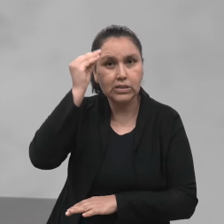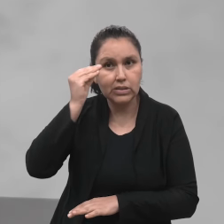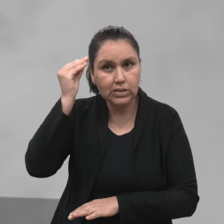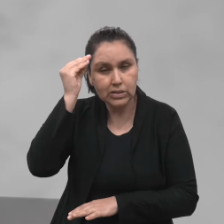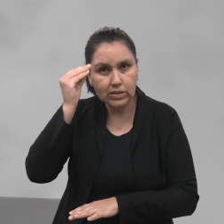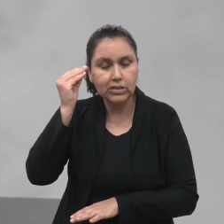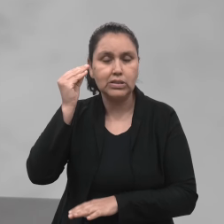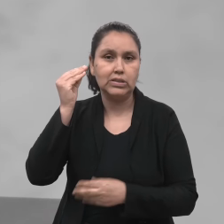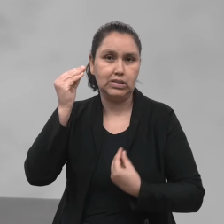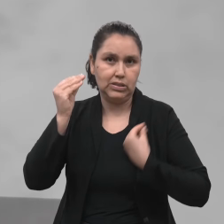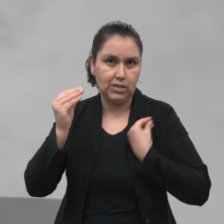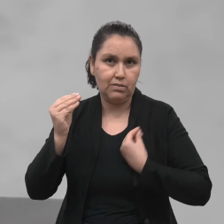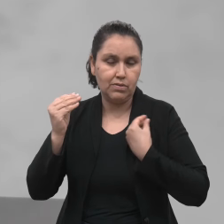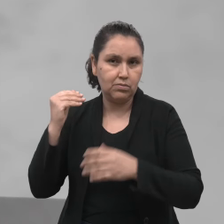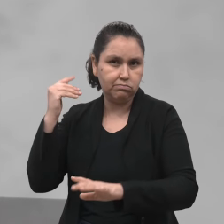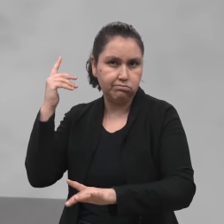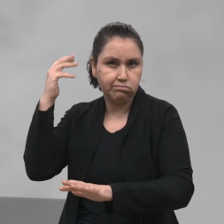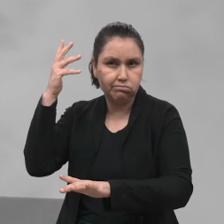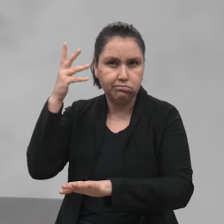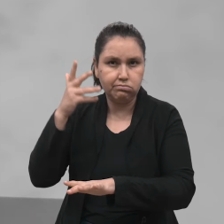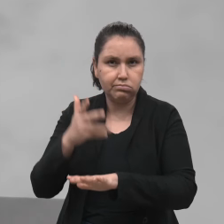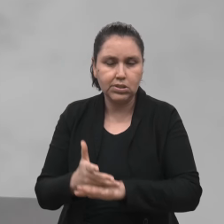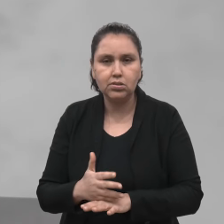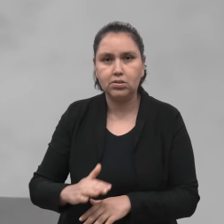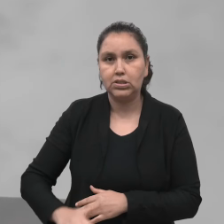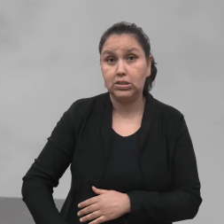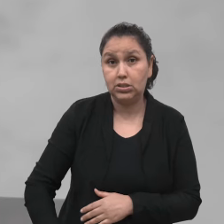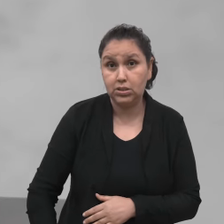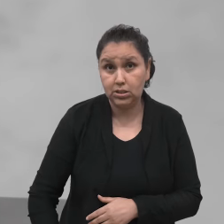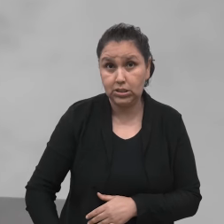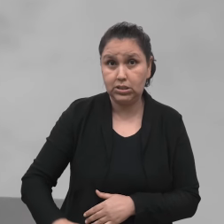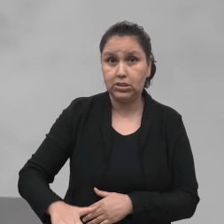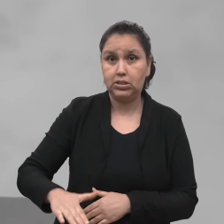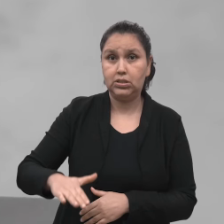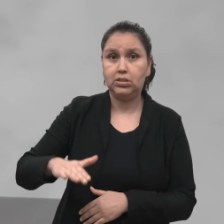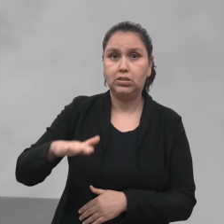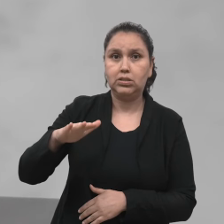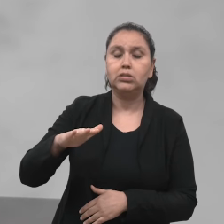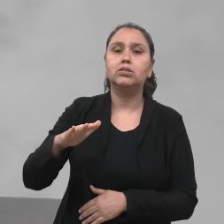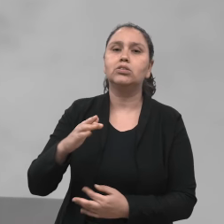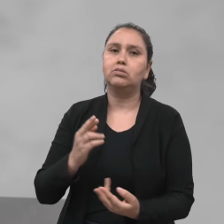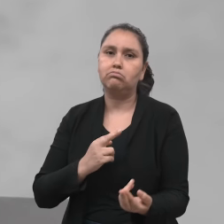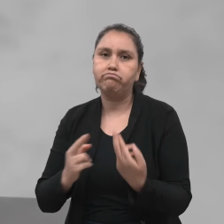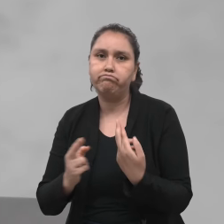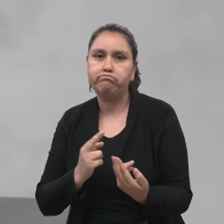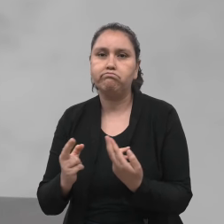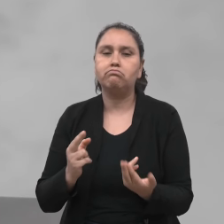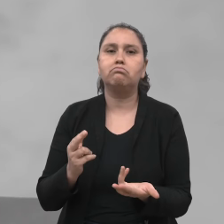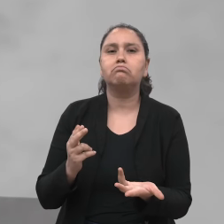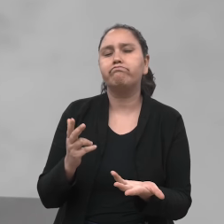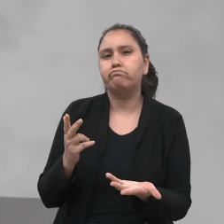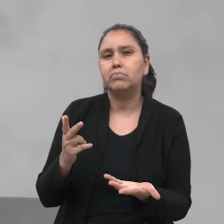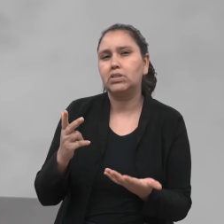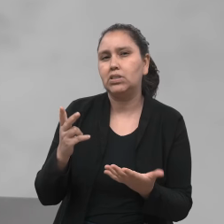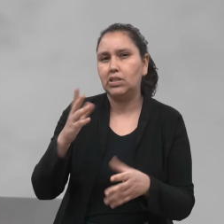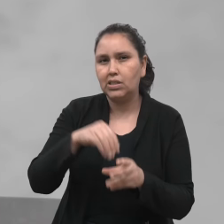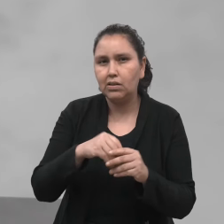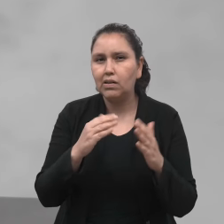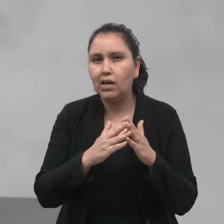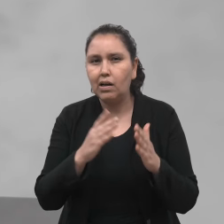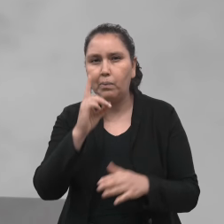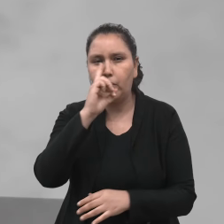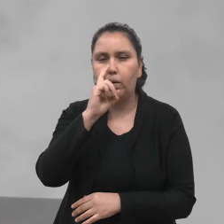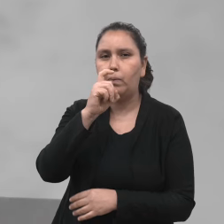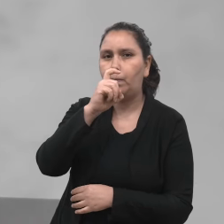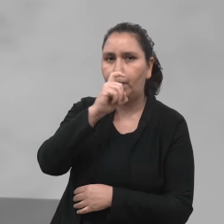por muitas dinâmicas de violência na infância, muitas vezes. Essas mulheres, elas viveram relacionamentos infantis desde os nossos laços primários com